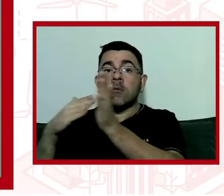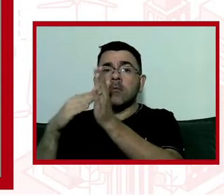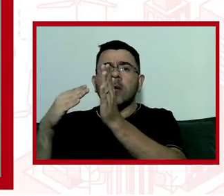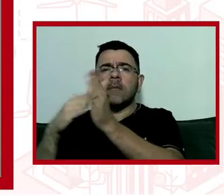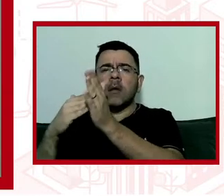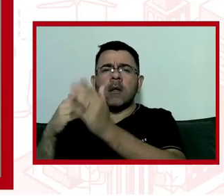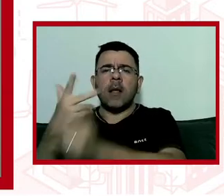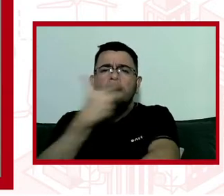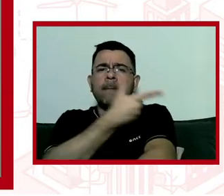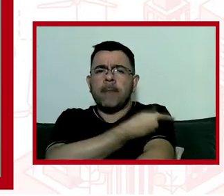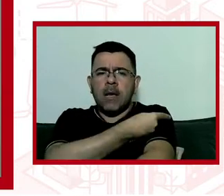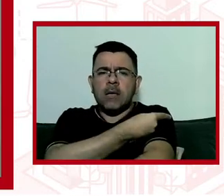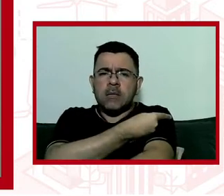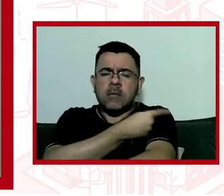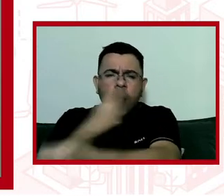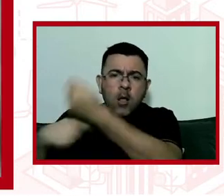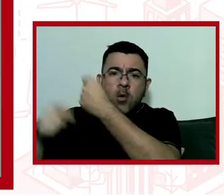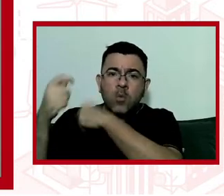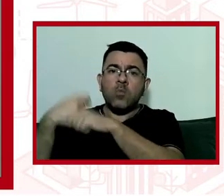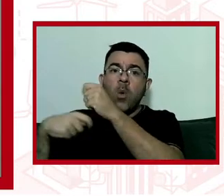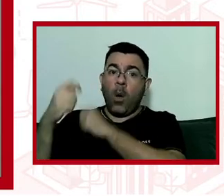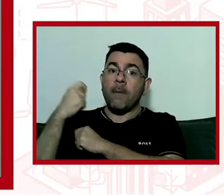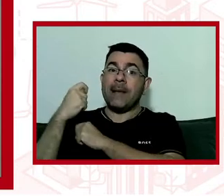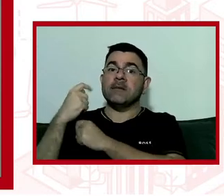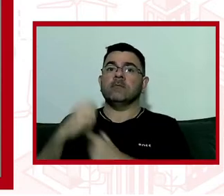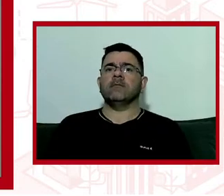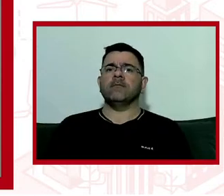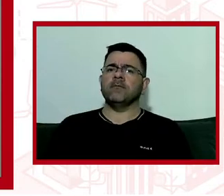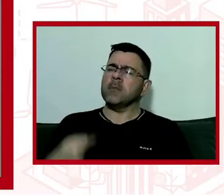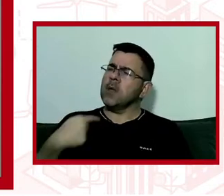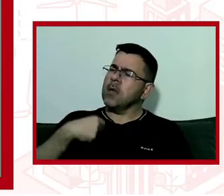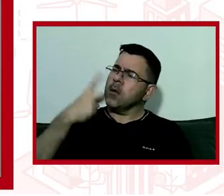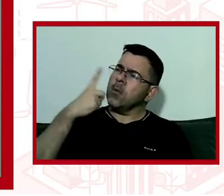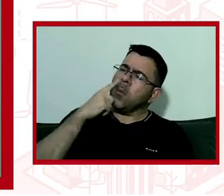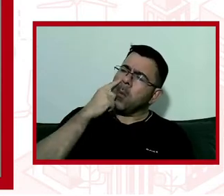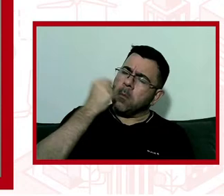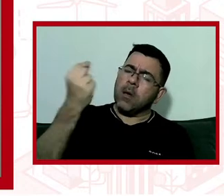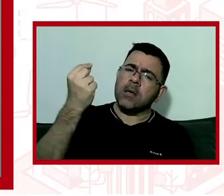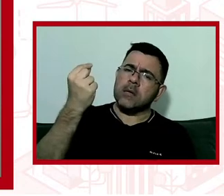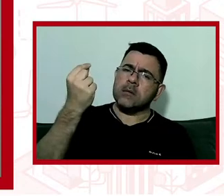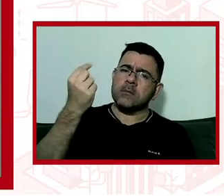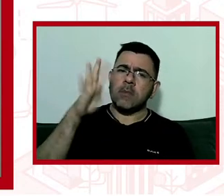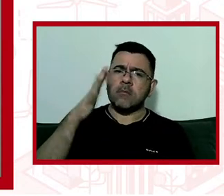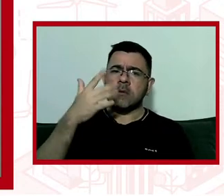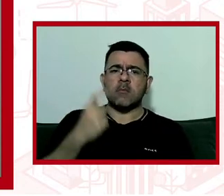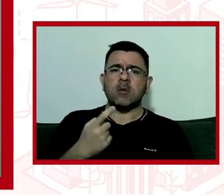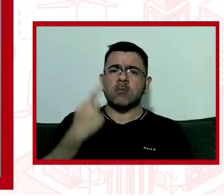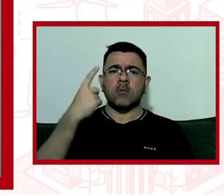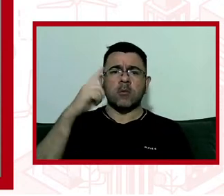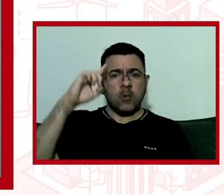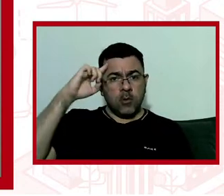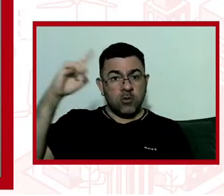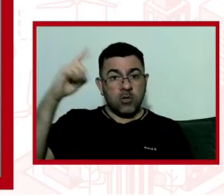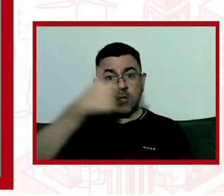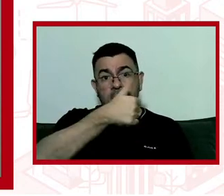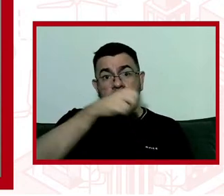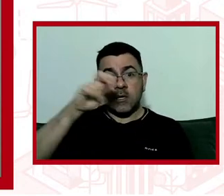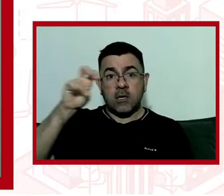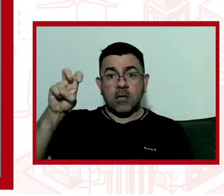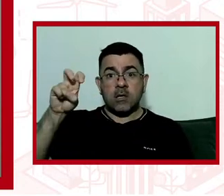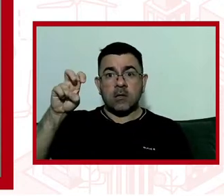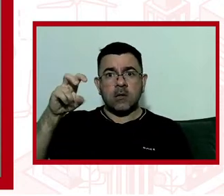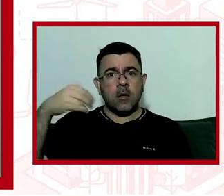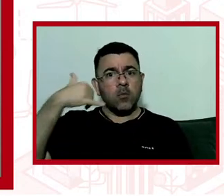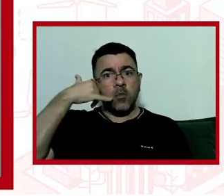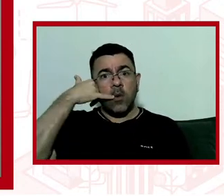a gestão desse material quando eu me dei conta disso ali lá pro dia 15 de janeiro eu procurei fazer algumas ligações e